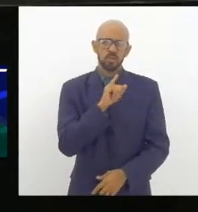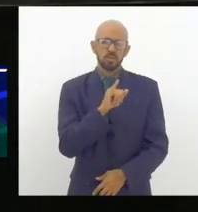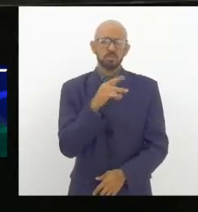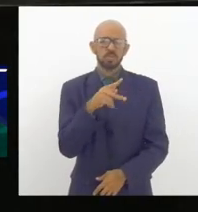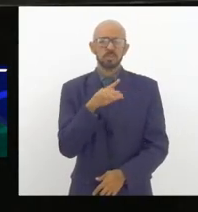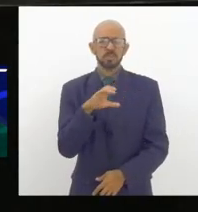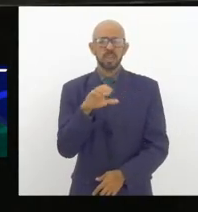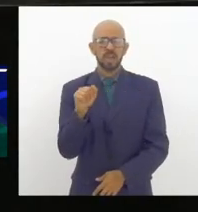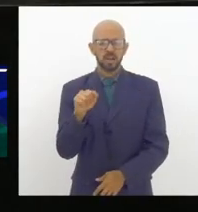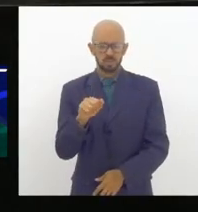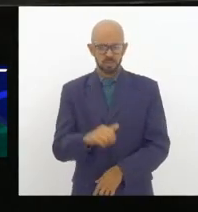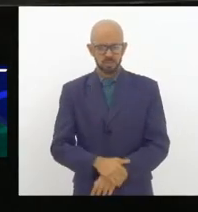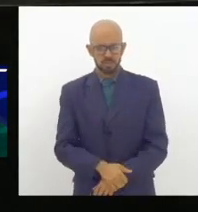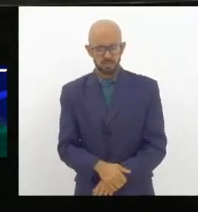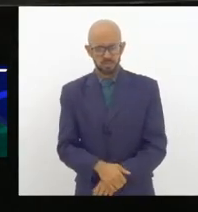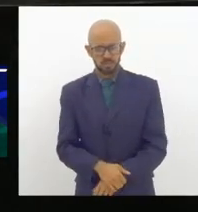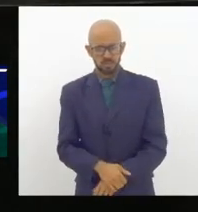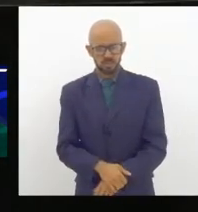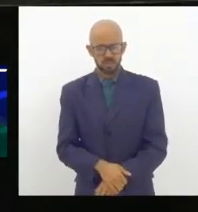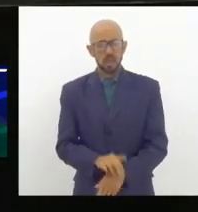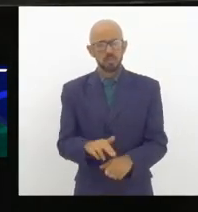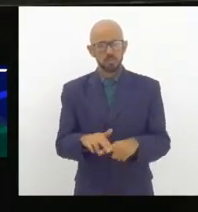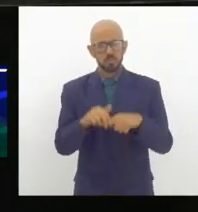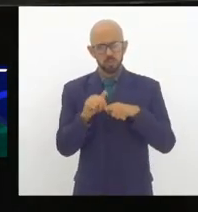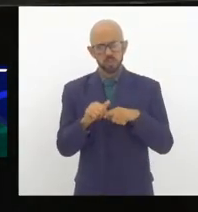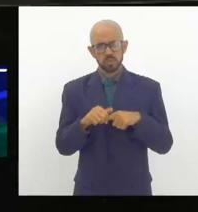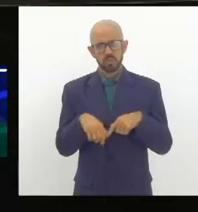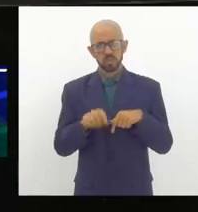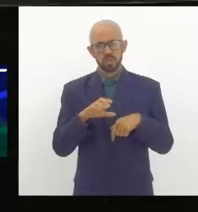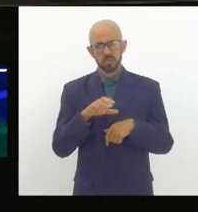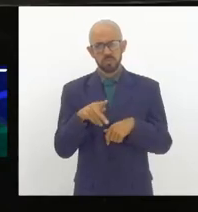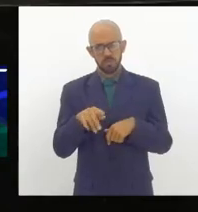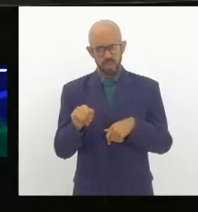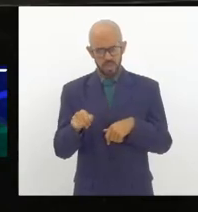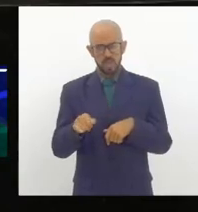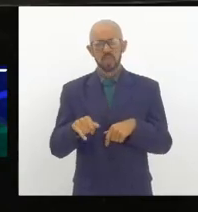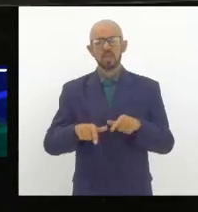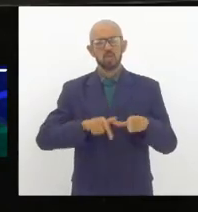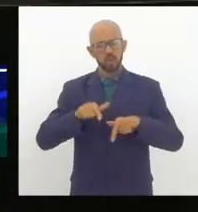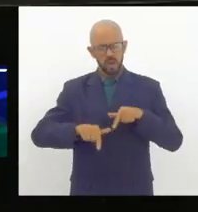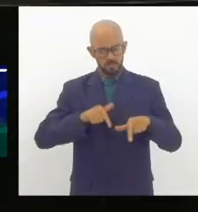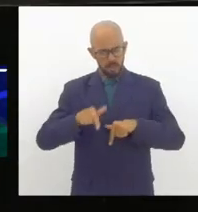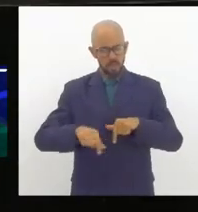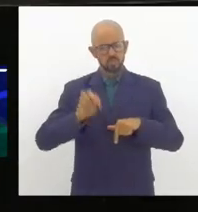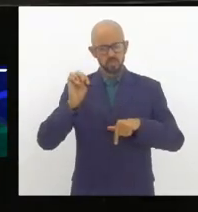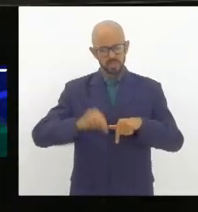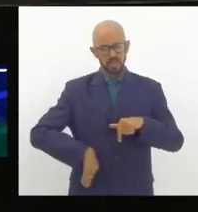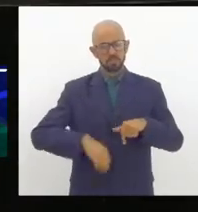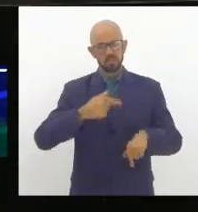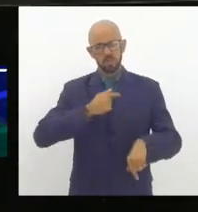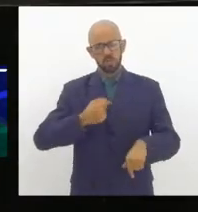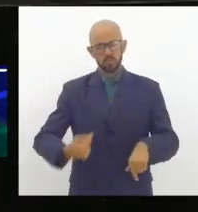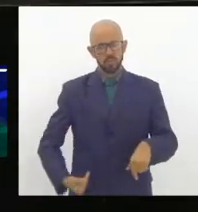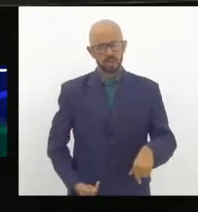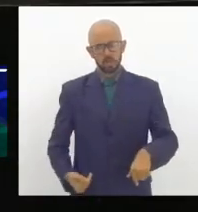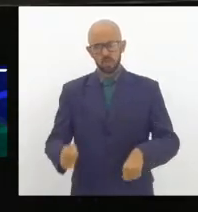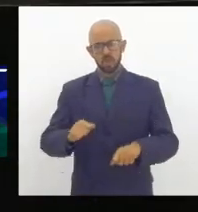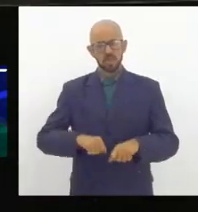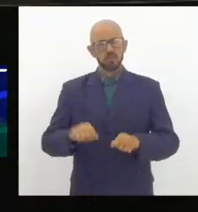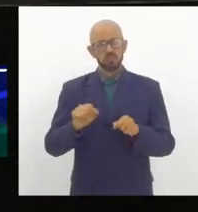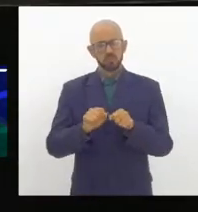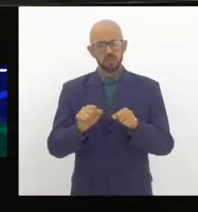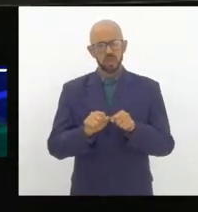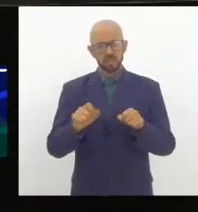Então nesse motivo por esse motivo essas e te deu muito trabalho ao governo do está já acordou O Correio do Estado para